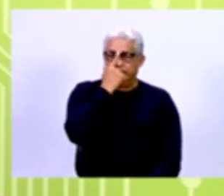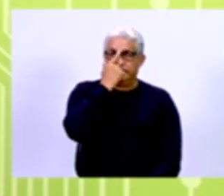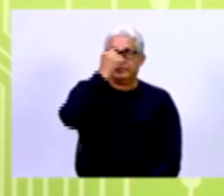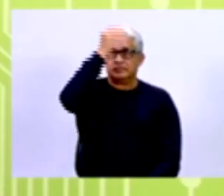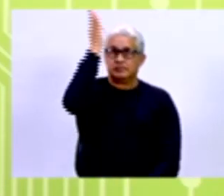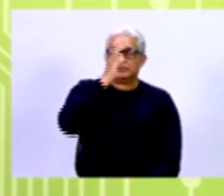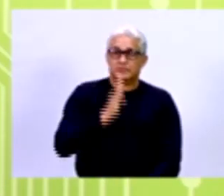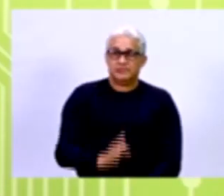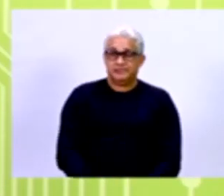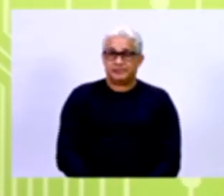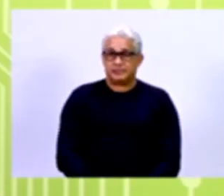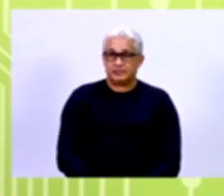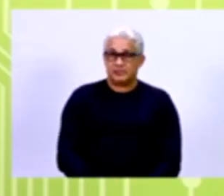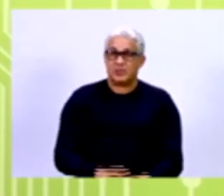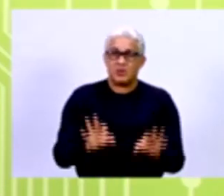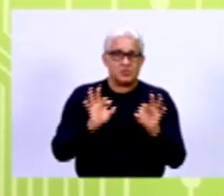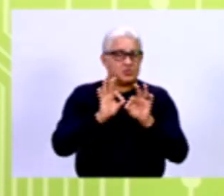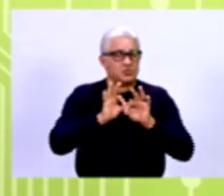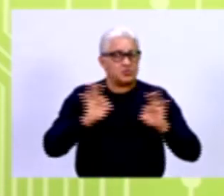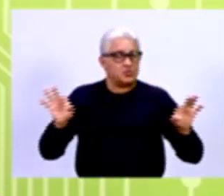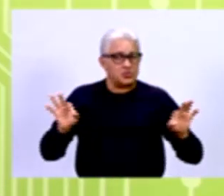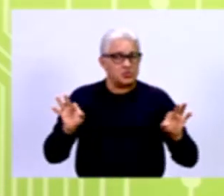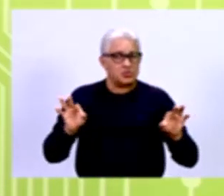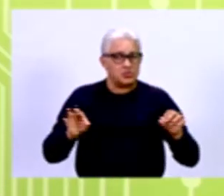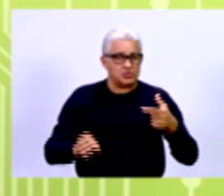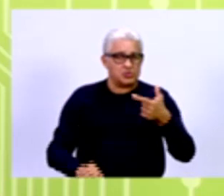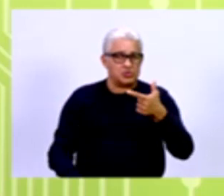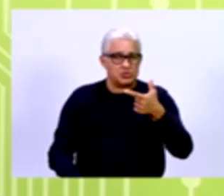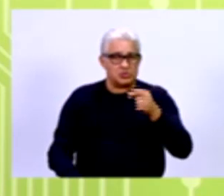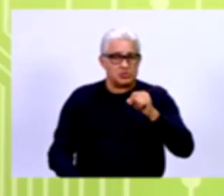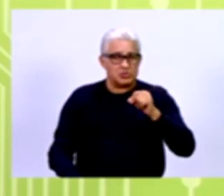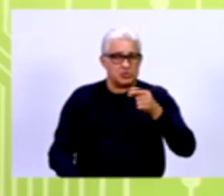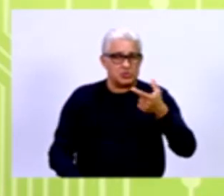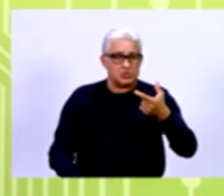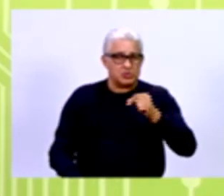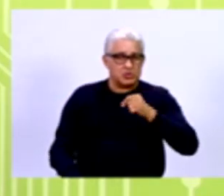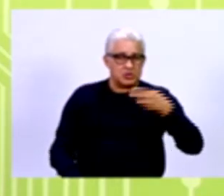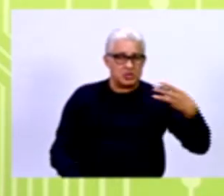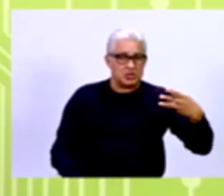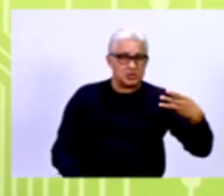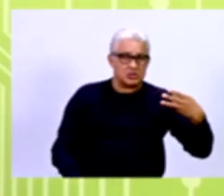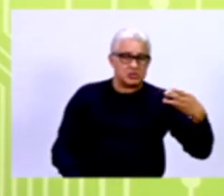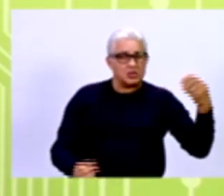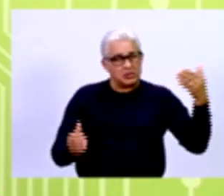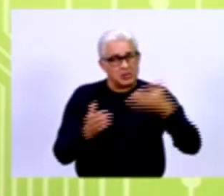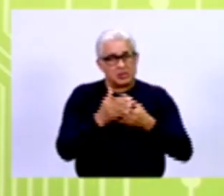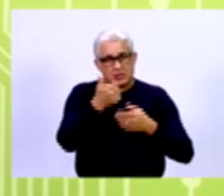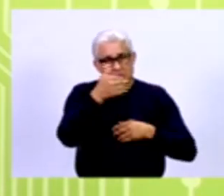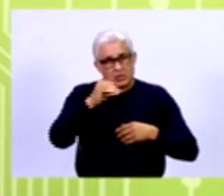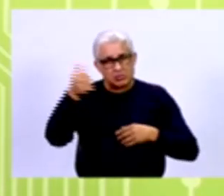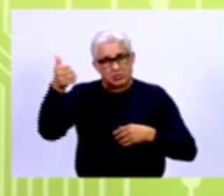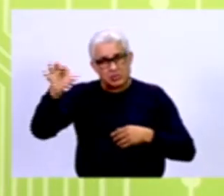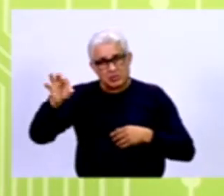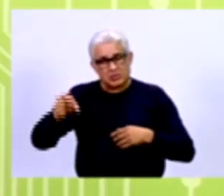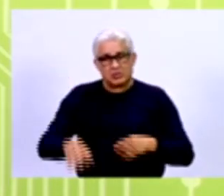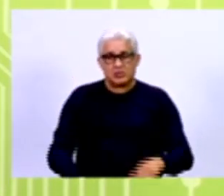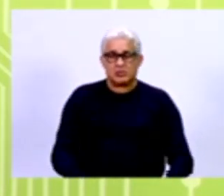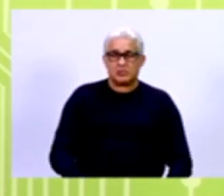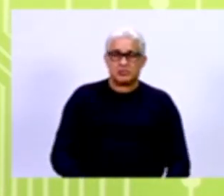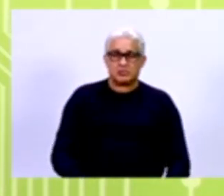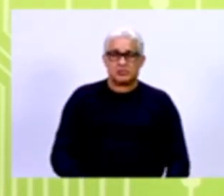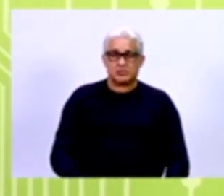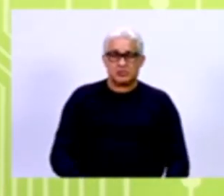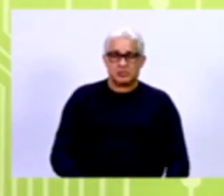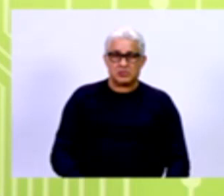situação extremamente excepcional entre 2003 e 2010. Enfim, nós tínhamos, quando o governo